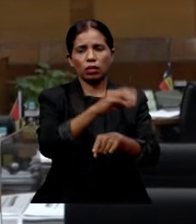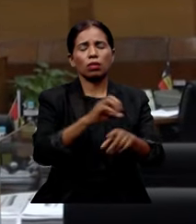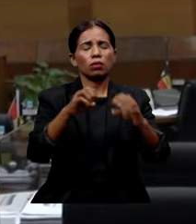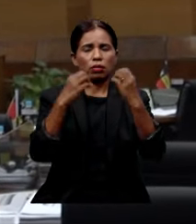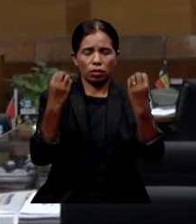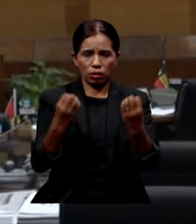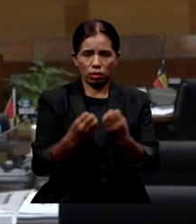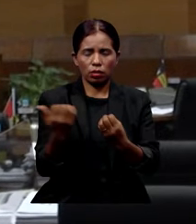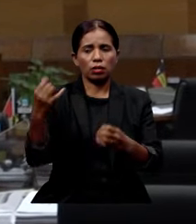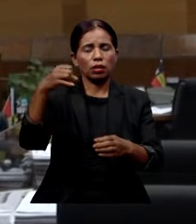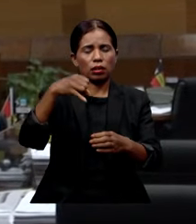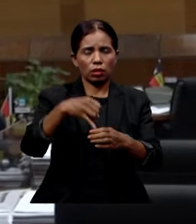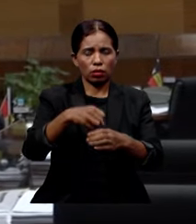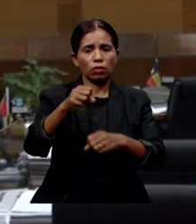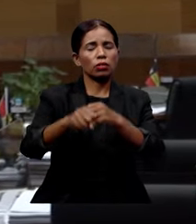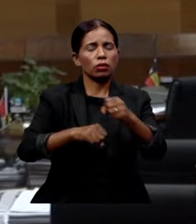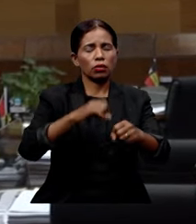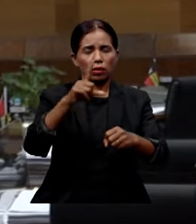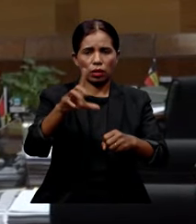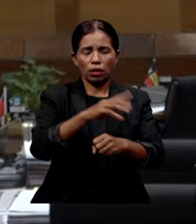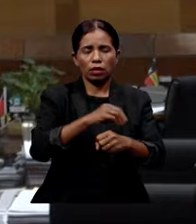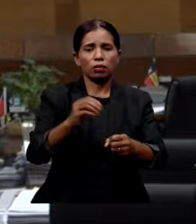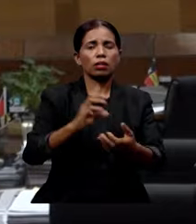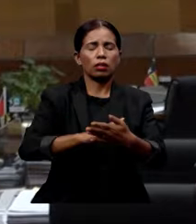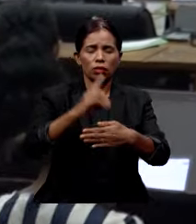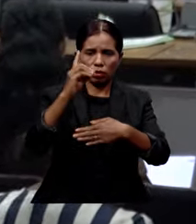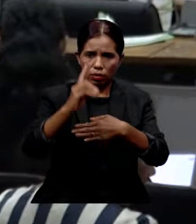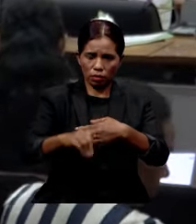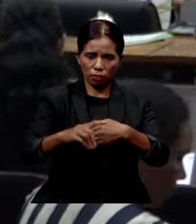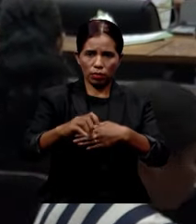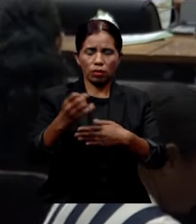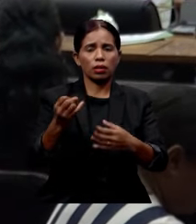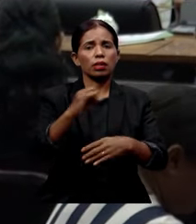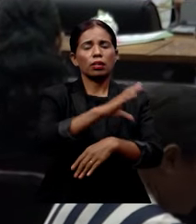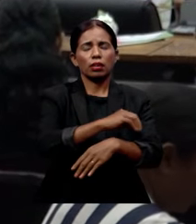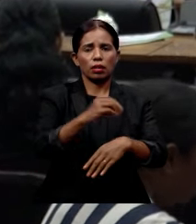urbana, inclusão social, funcionamento no desenvolvimento institucional, no